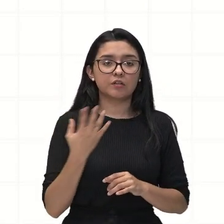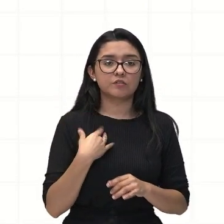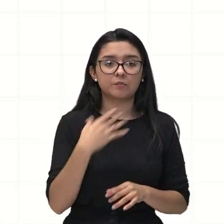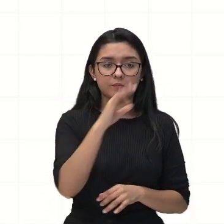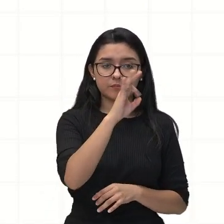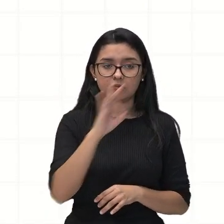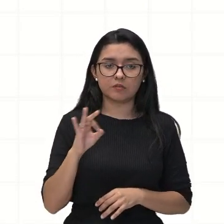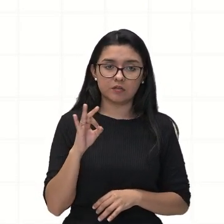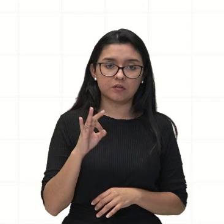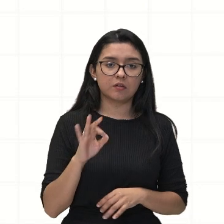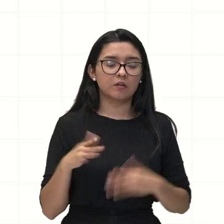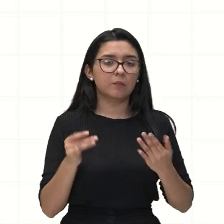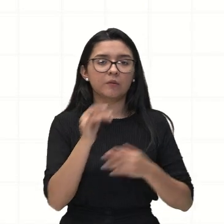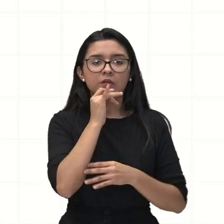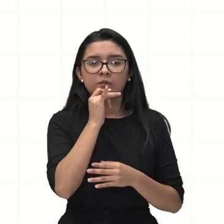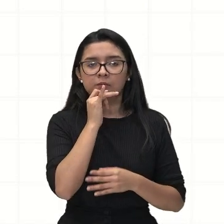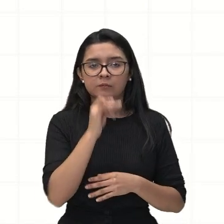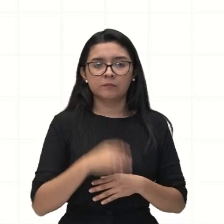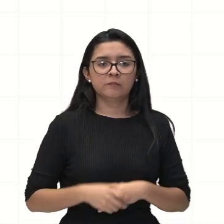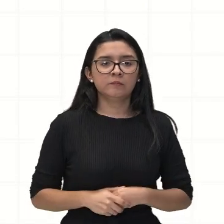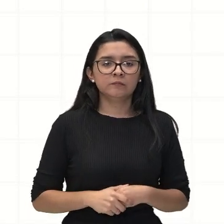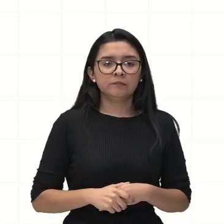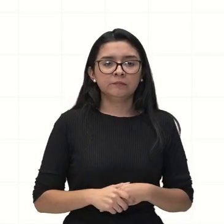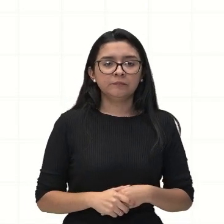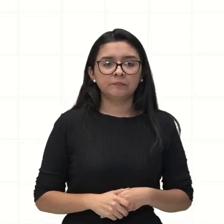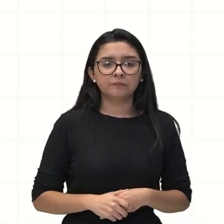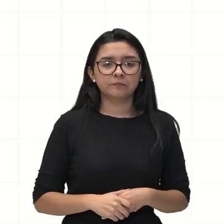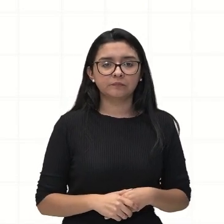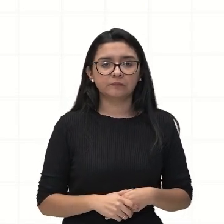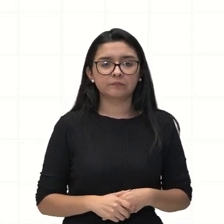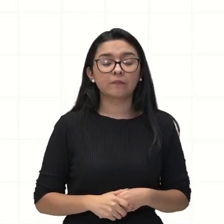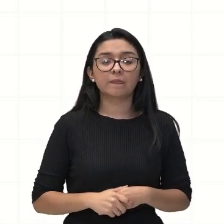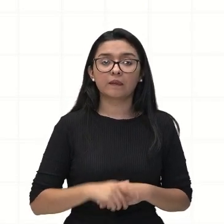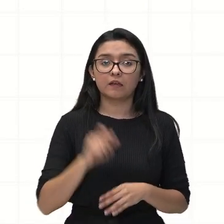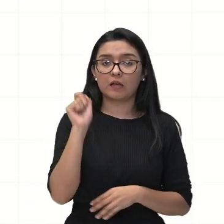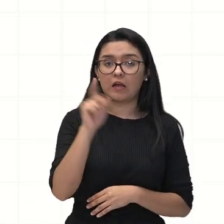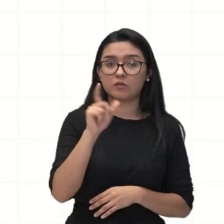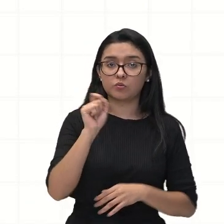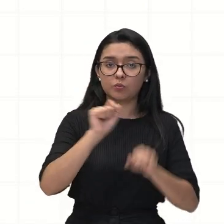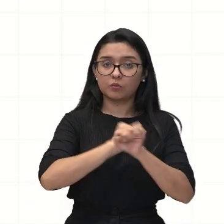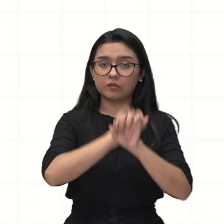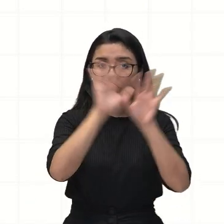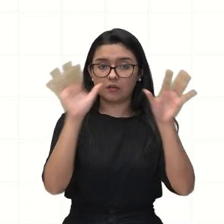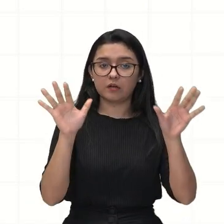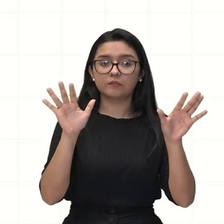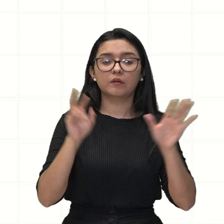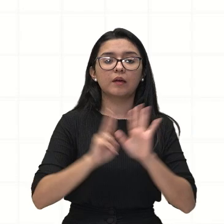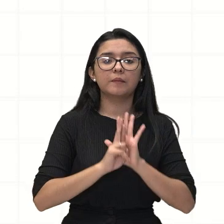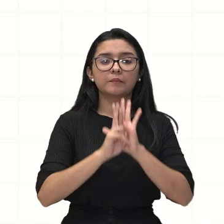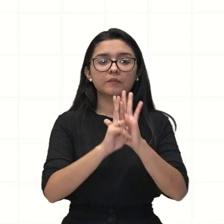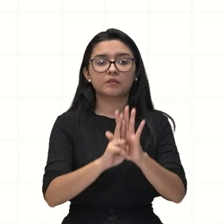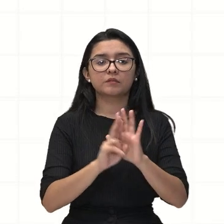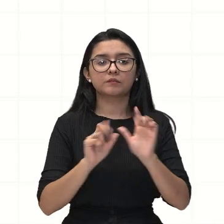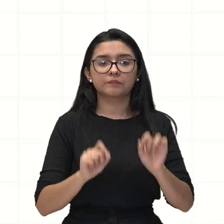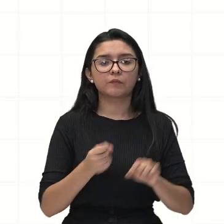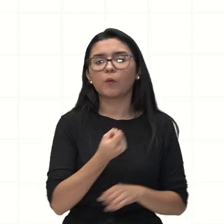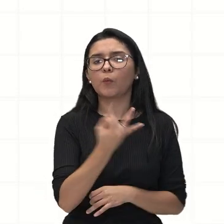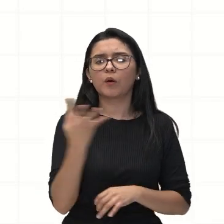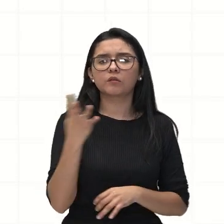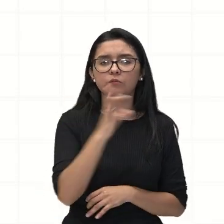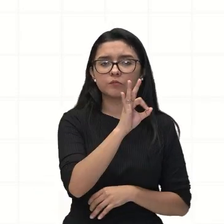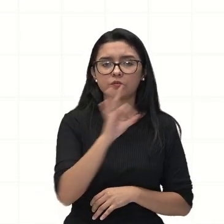ou seja, essa área aqui, ó, em azul mais claro, ela representa quanto do